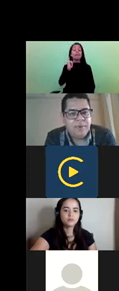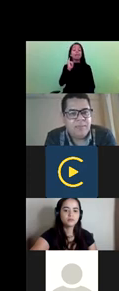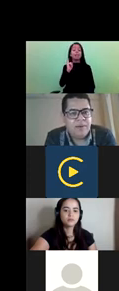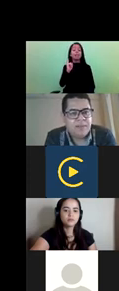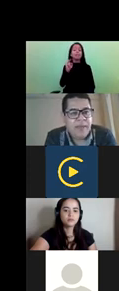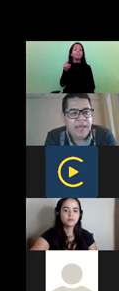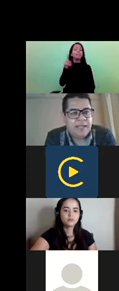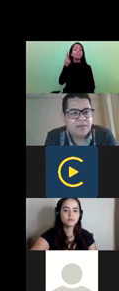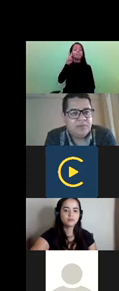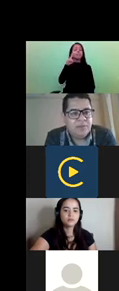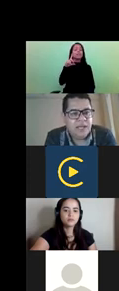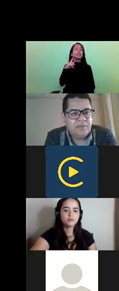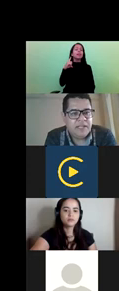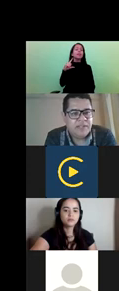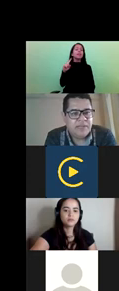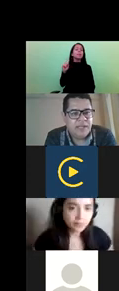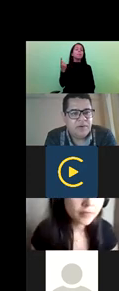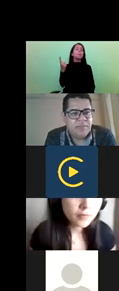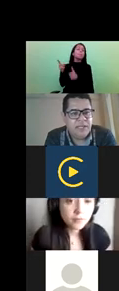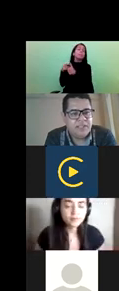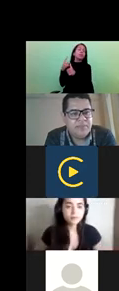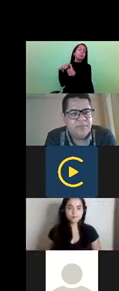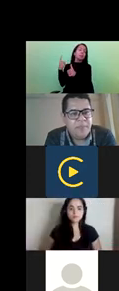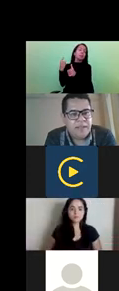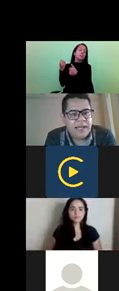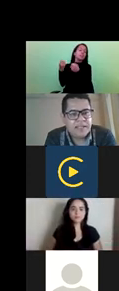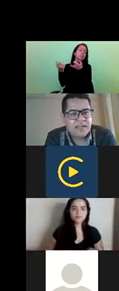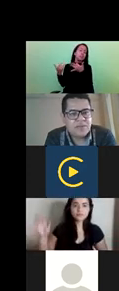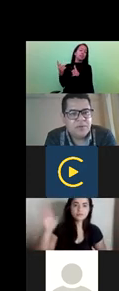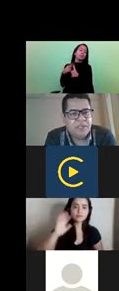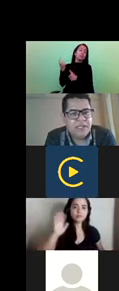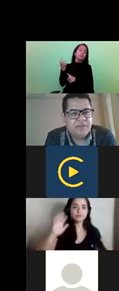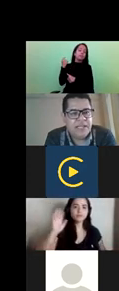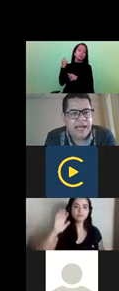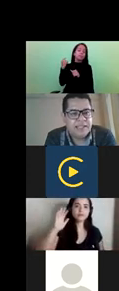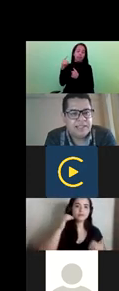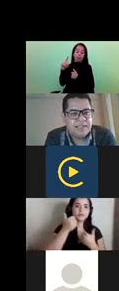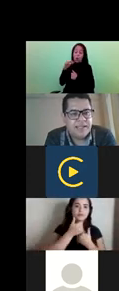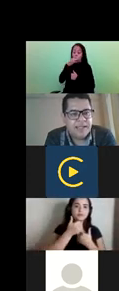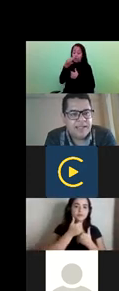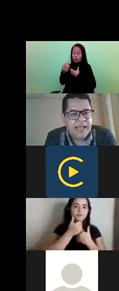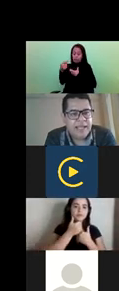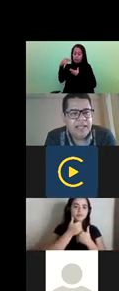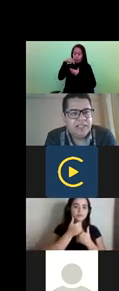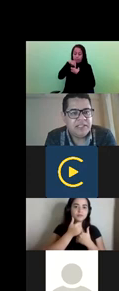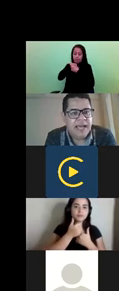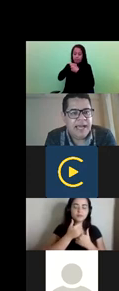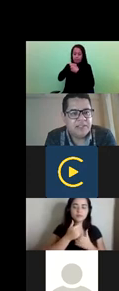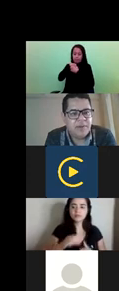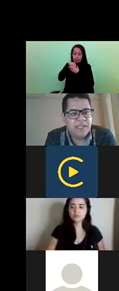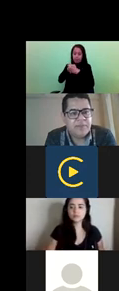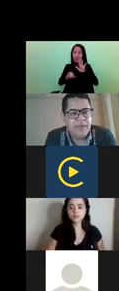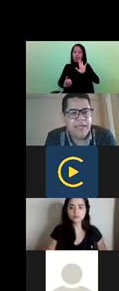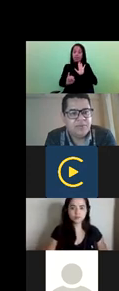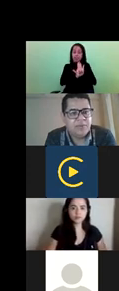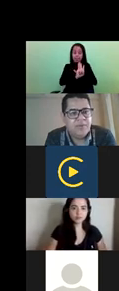aquele primeiro aspecto refletido anteriormente das subjetividades, da identidade,